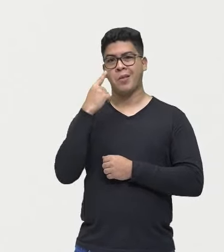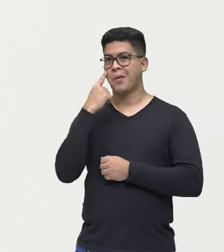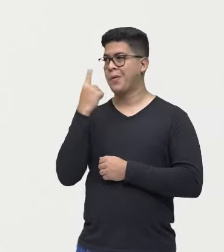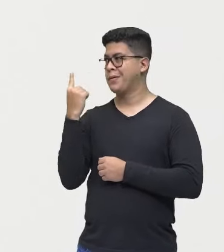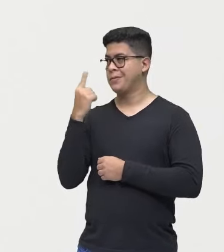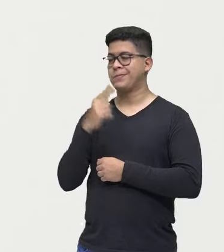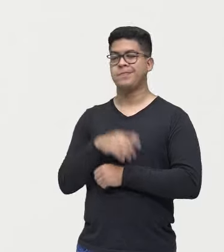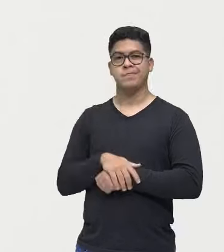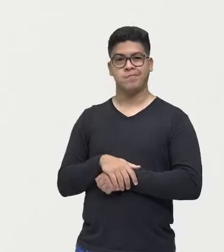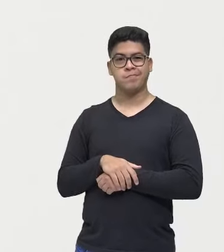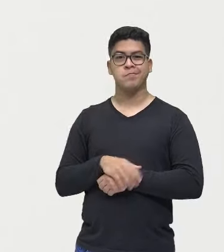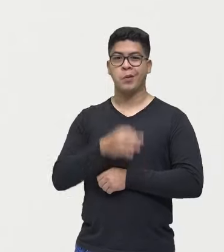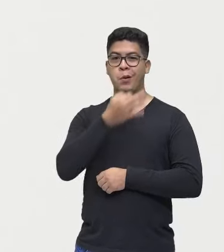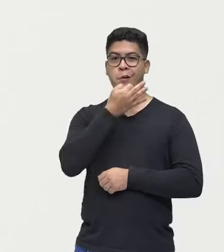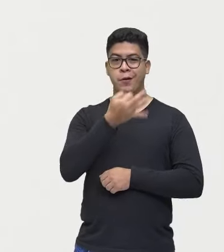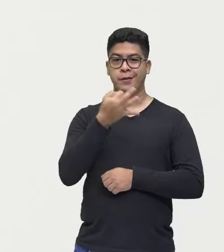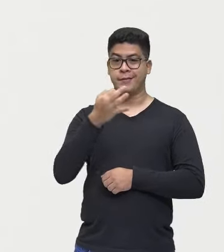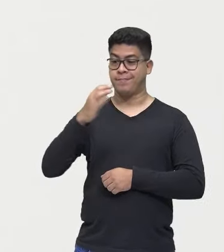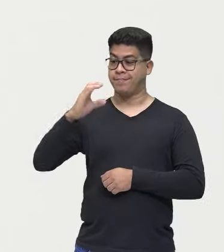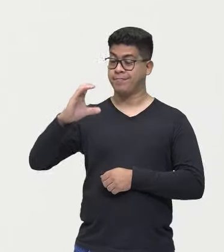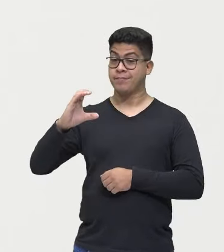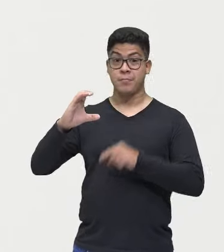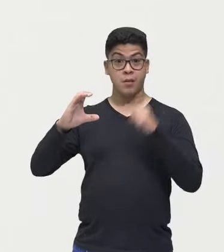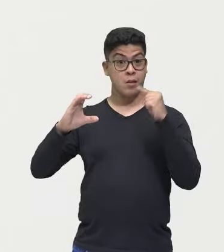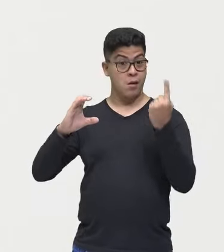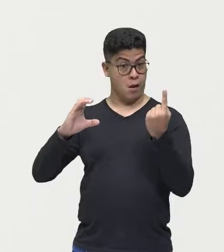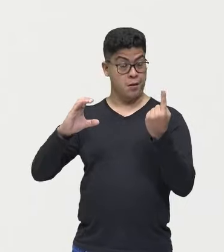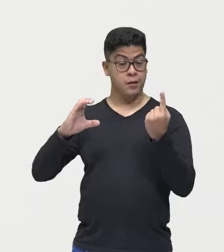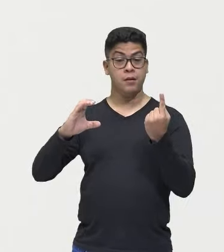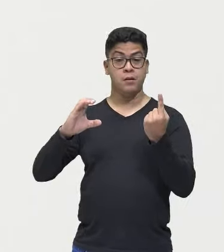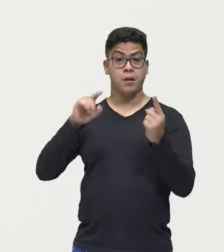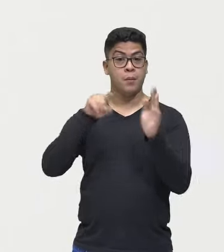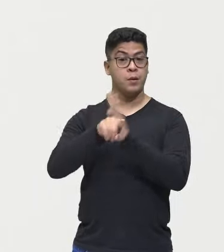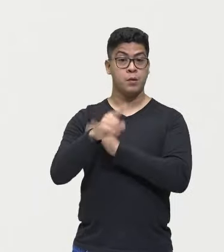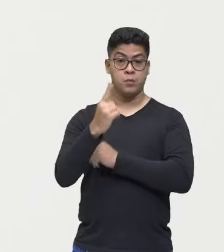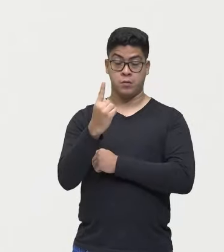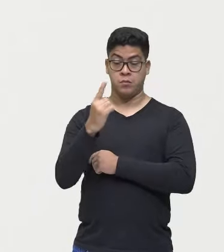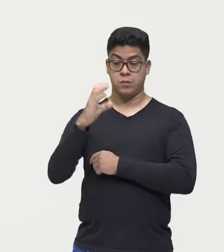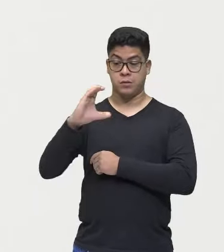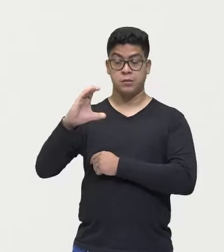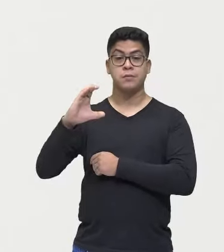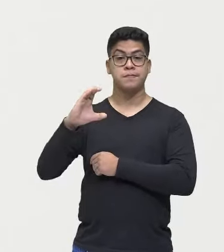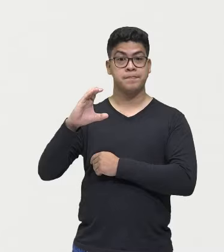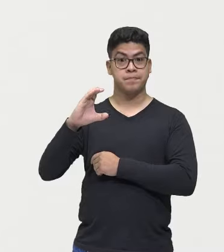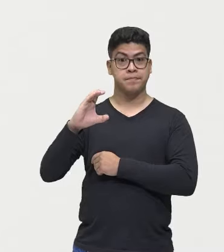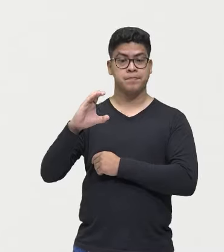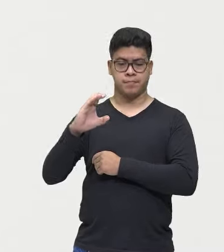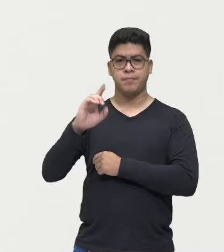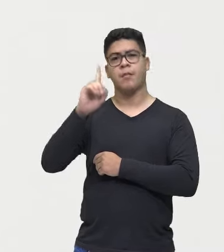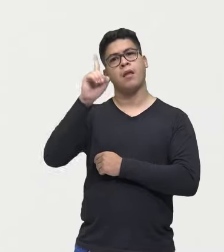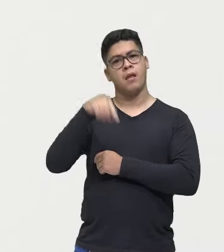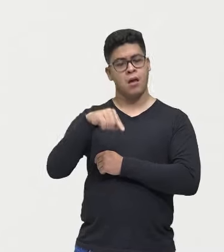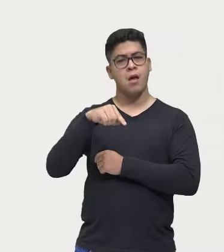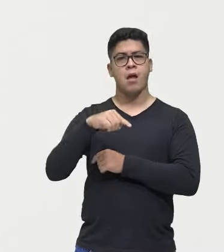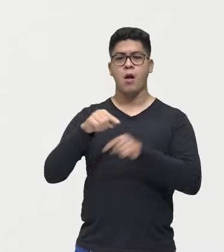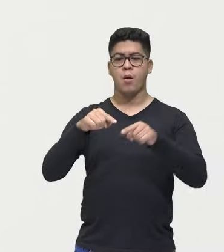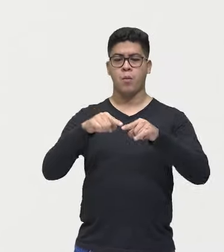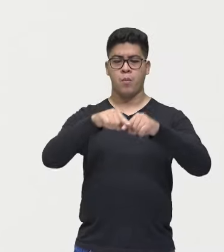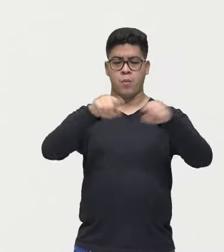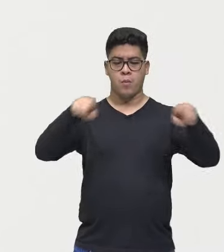ver aqui o gabarito. Primeiro da questão 1, alternativa C, ok. O xadrez é um jogo de tabuleiro que, conforme